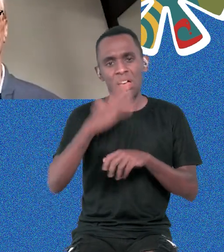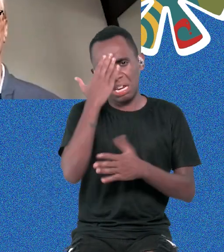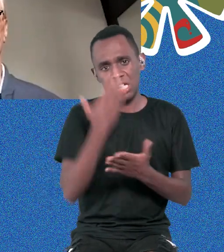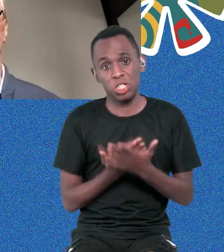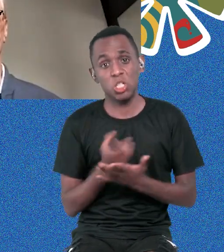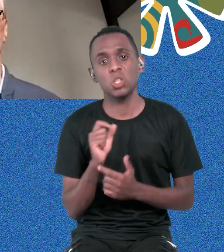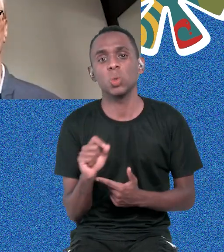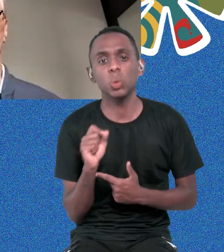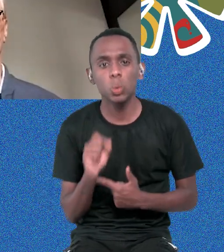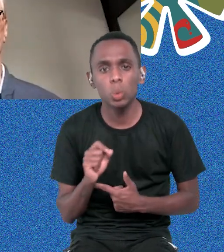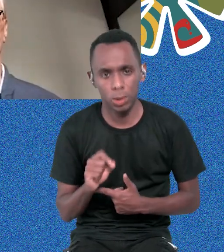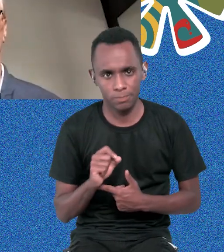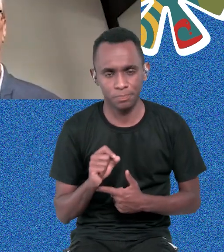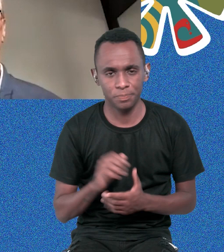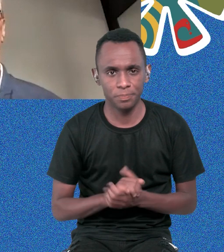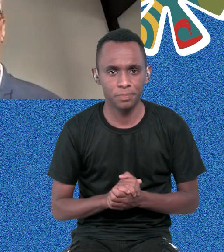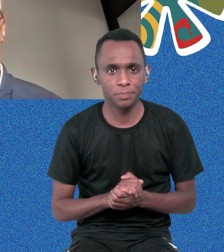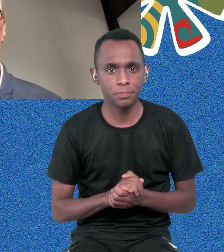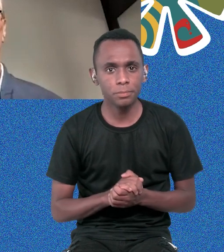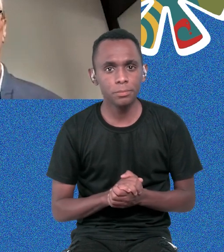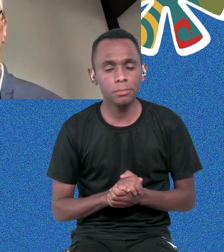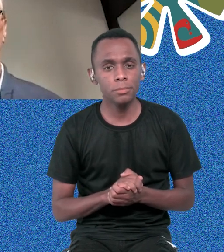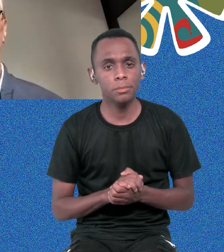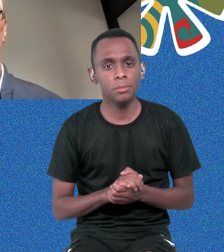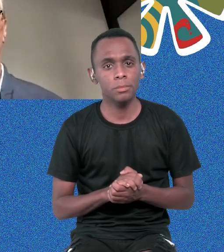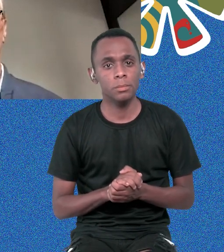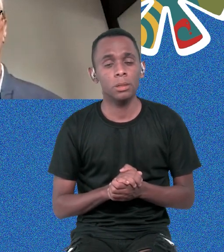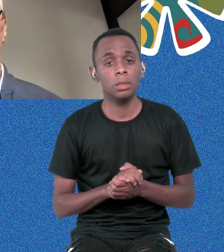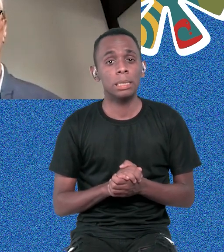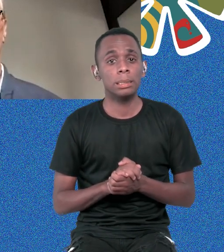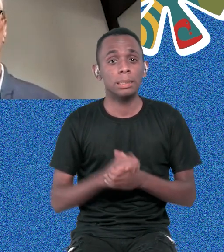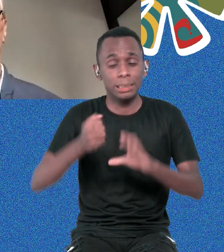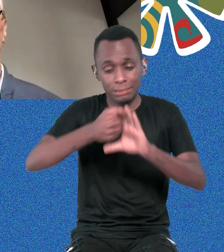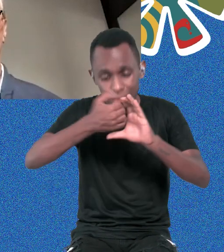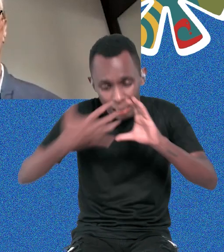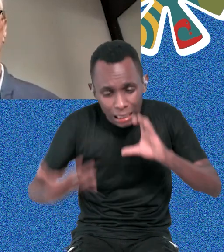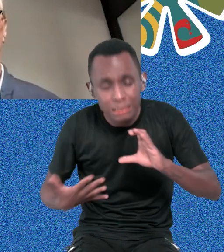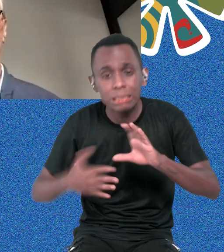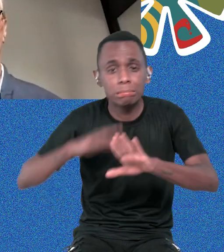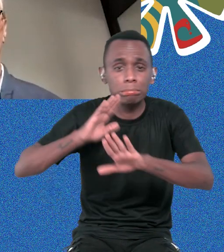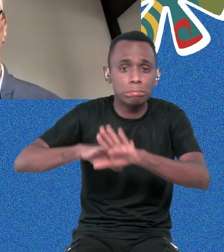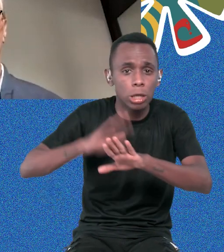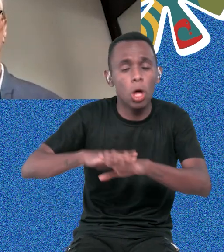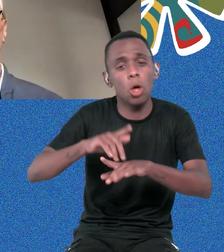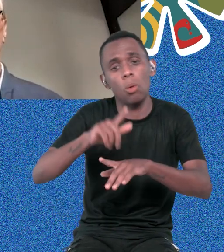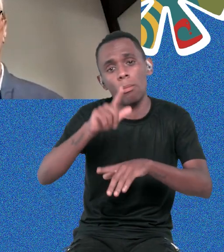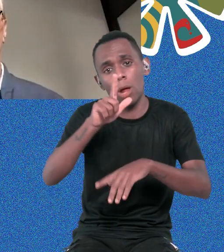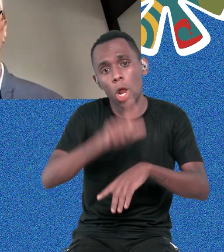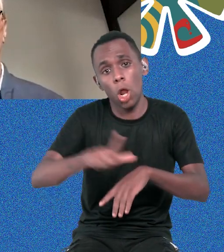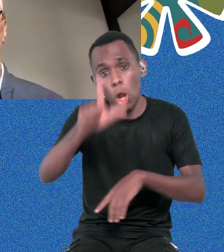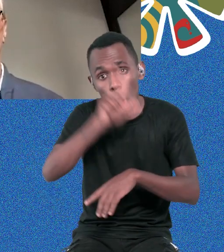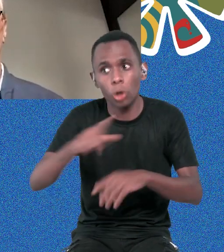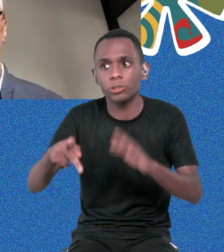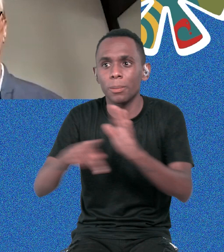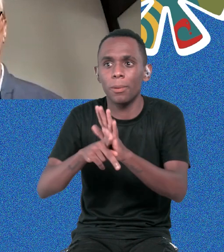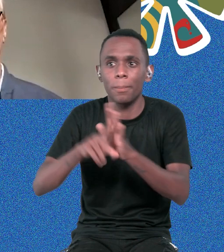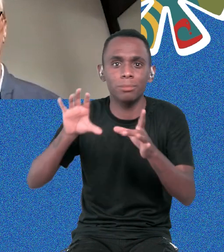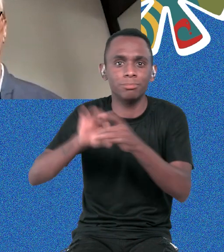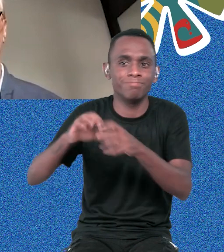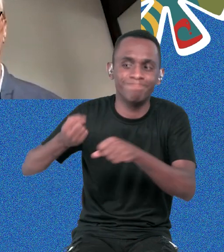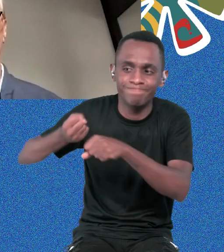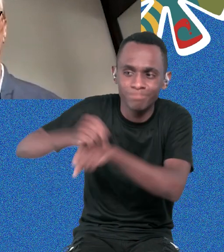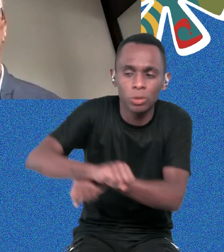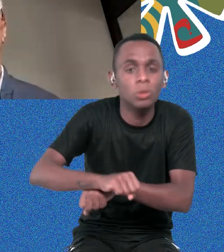arcabouço legal, o nosso arcabouço legal, ele é carregado de uma lógica cultural que é